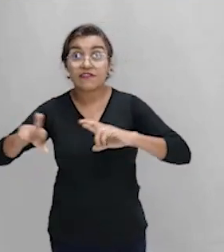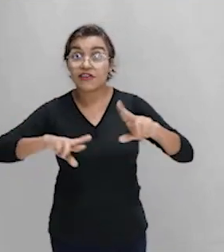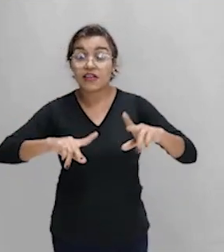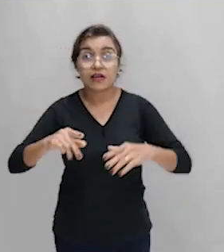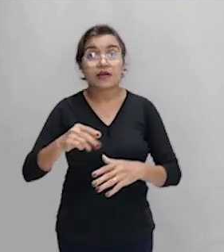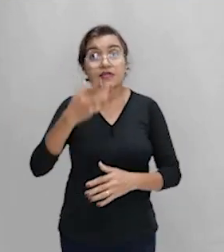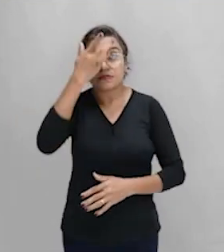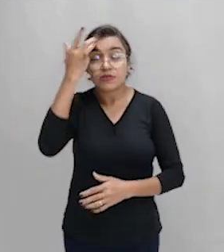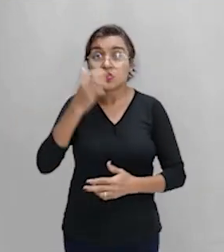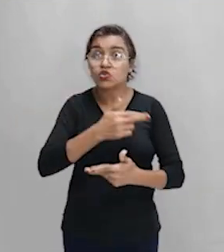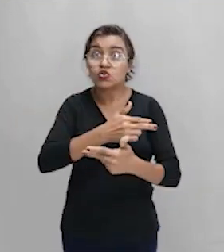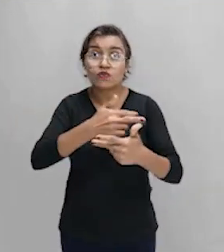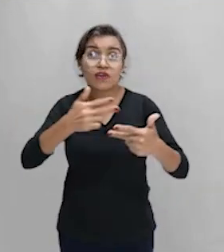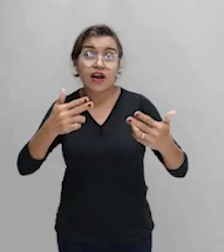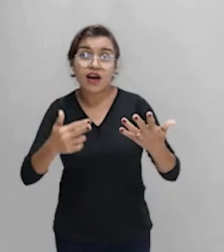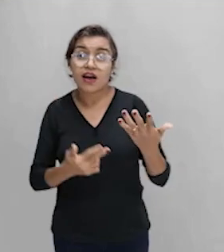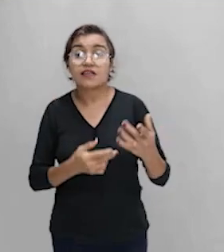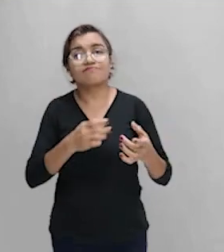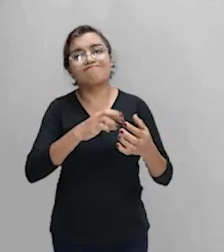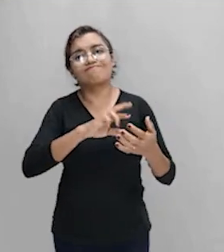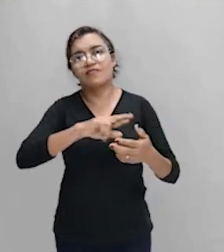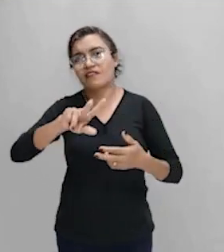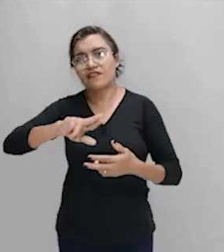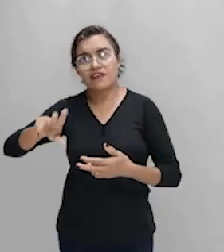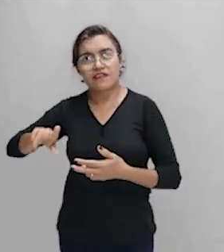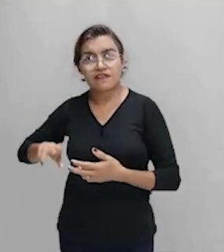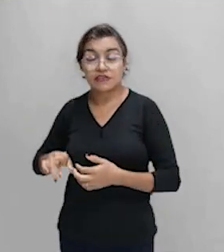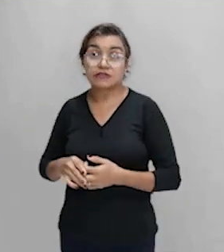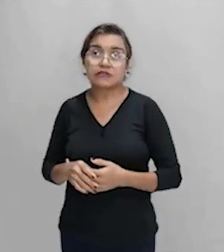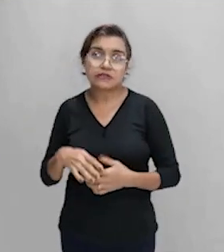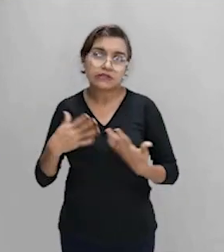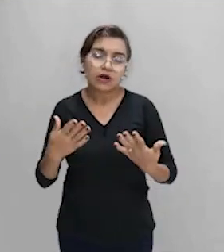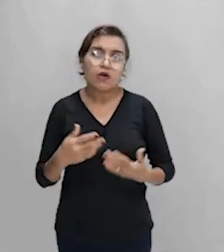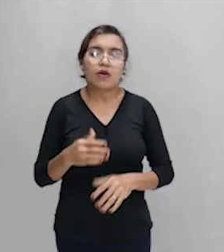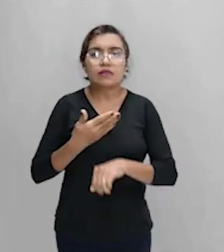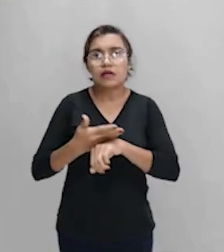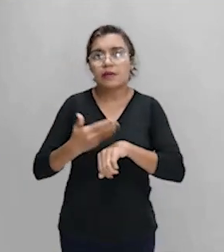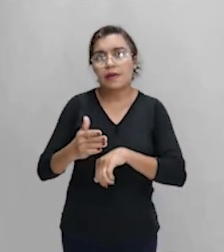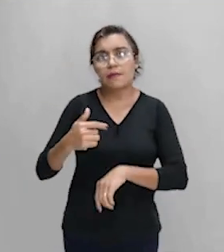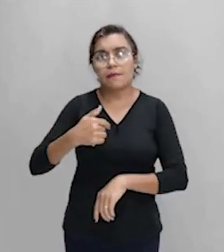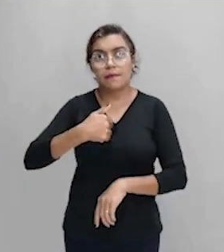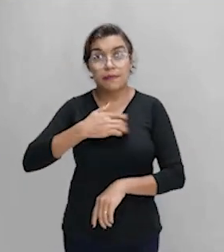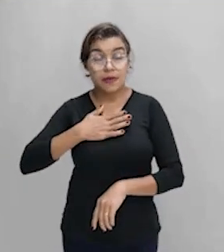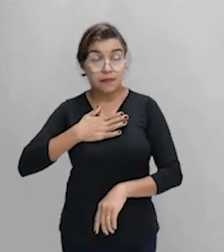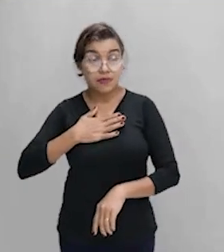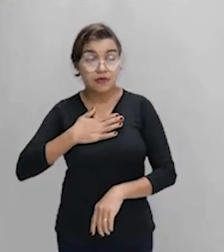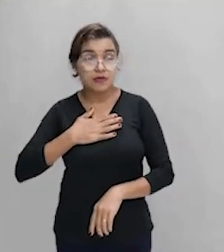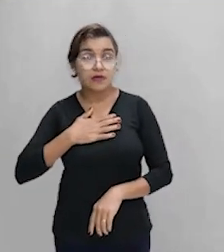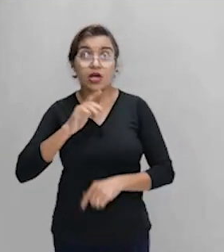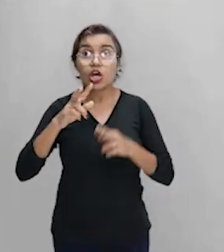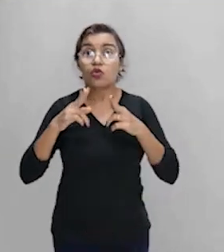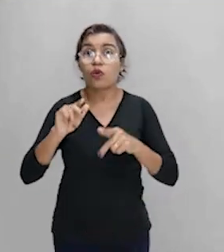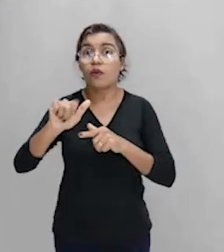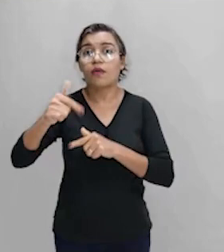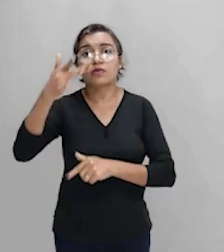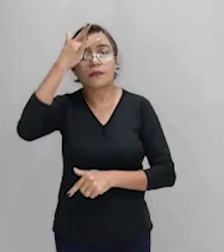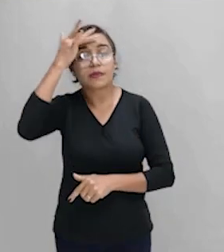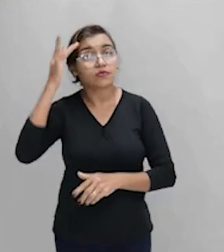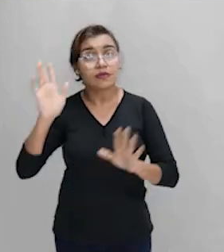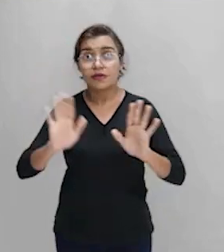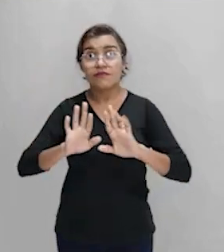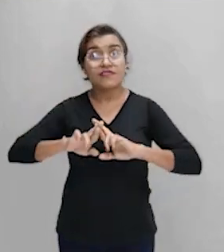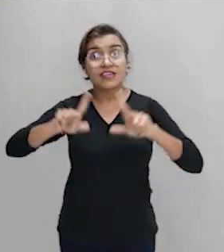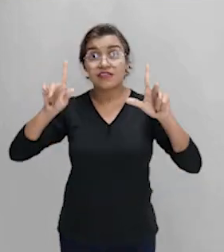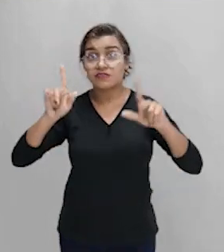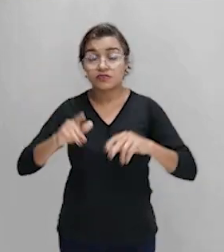tem outra. Então, não necessariamente esse treinamento que é bem eficaz para mim será para esses outros indivíduos. Tá